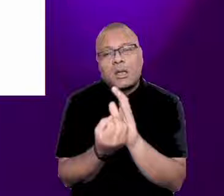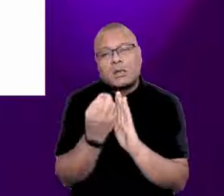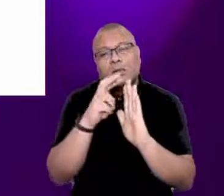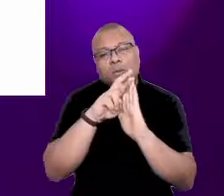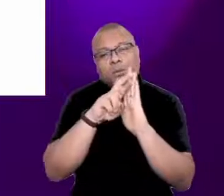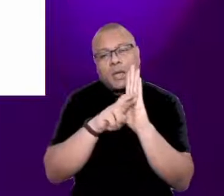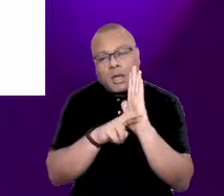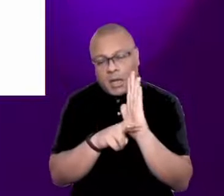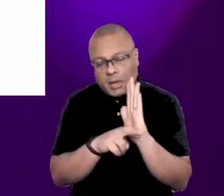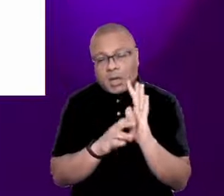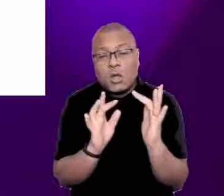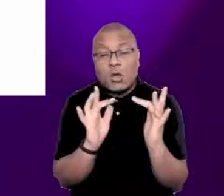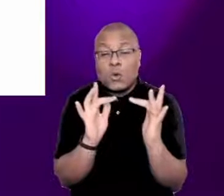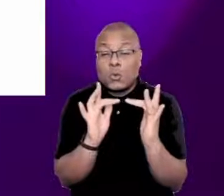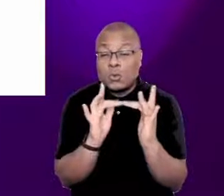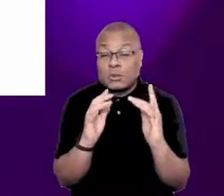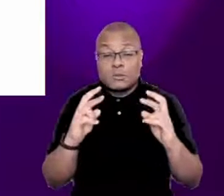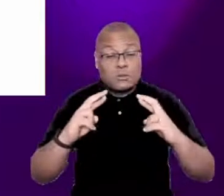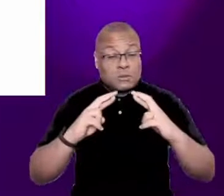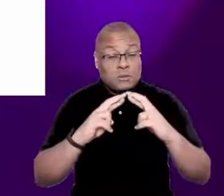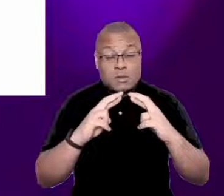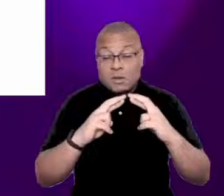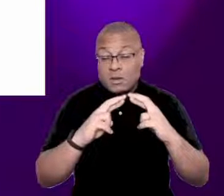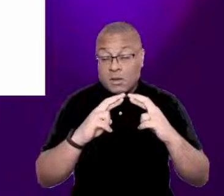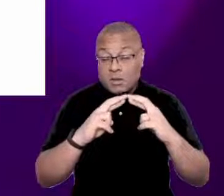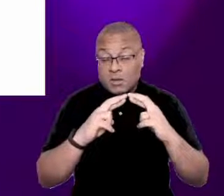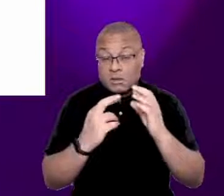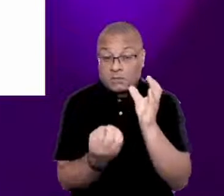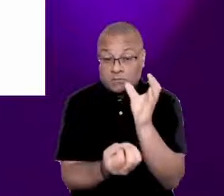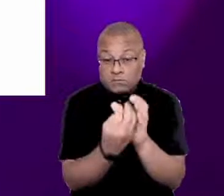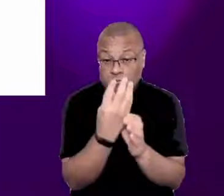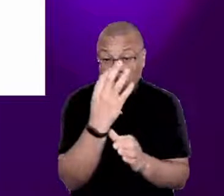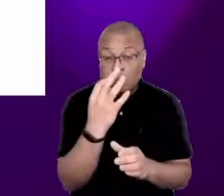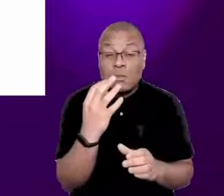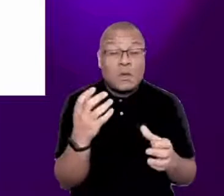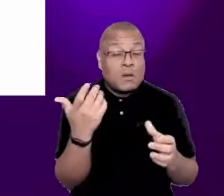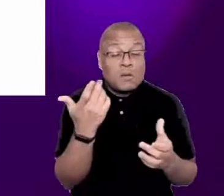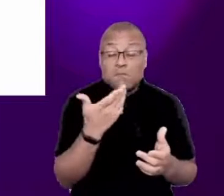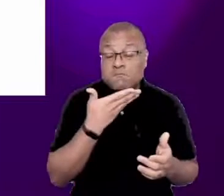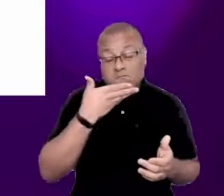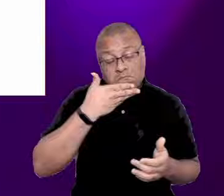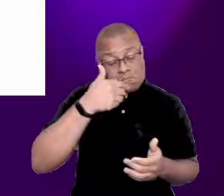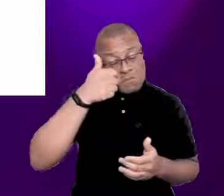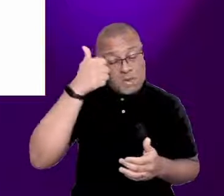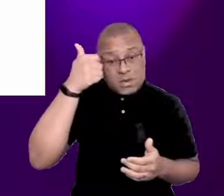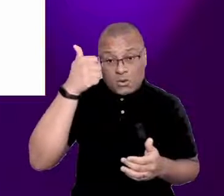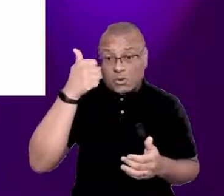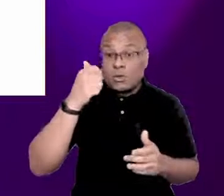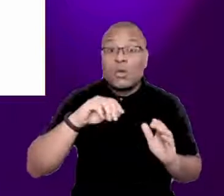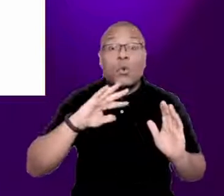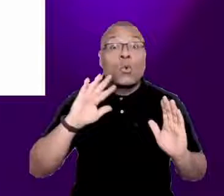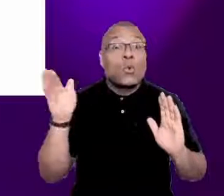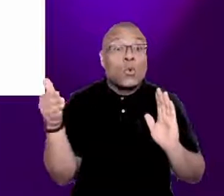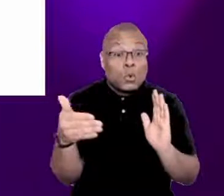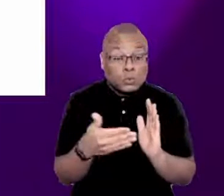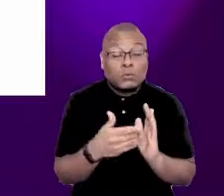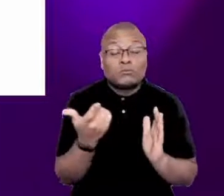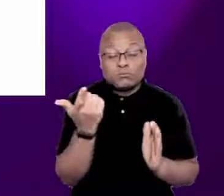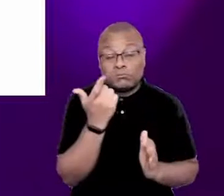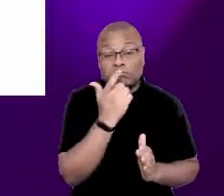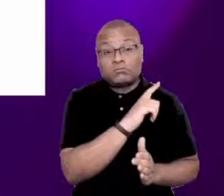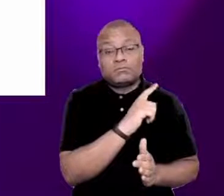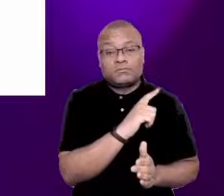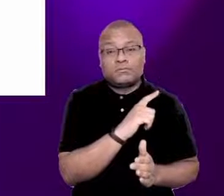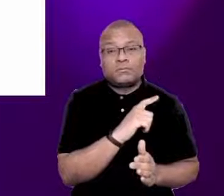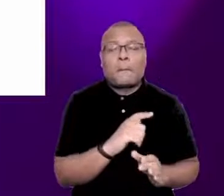de conexão da rede, formação da rede de assistência de forma mais apropriada. Então, todo mundo tem a ganhar.